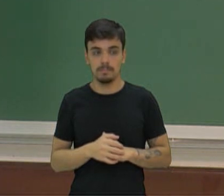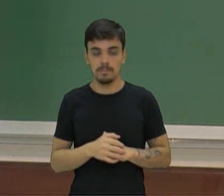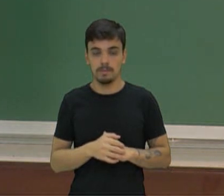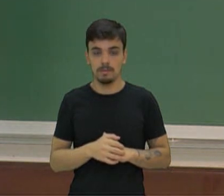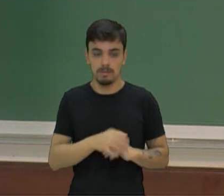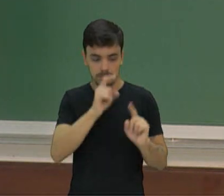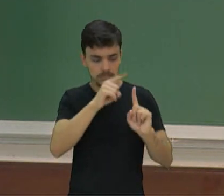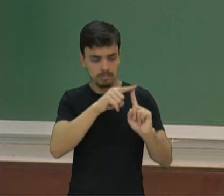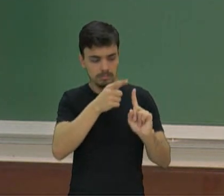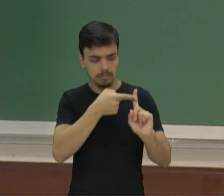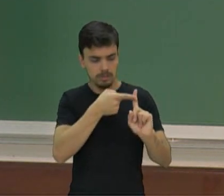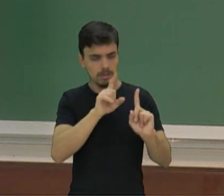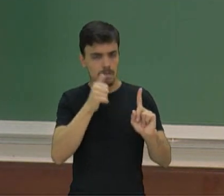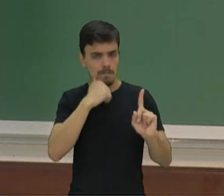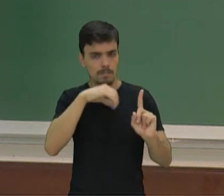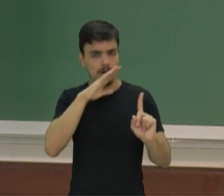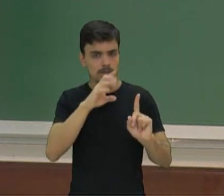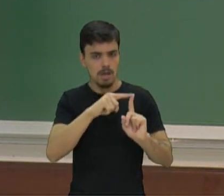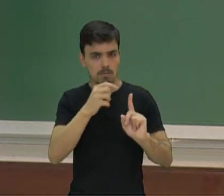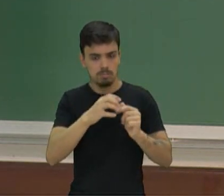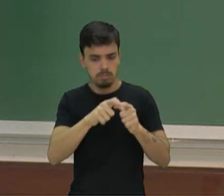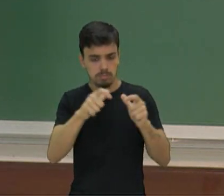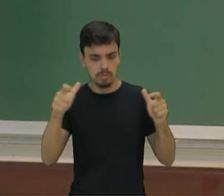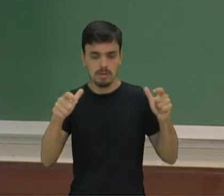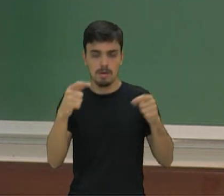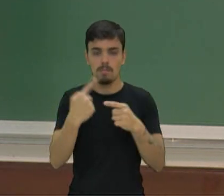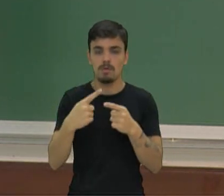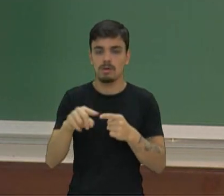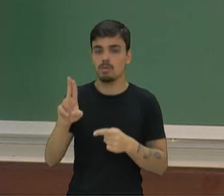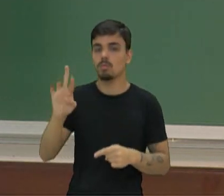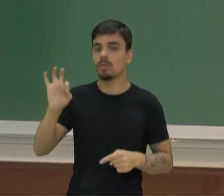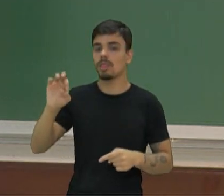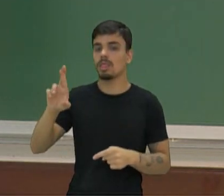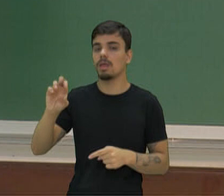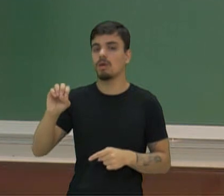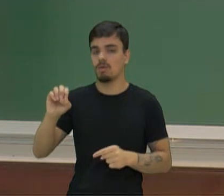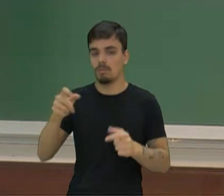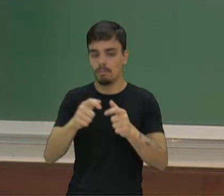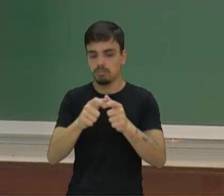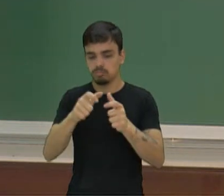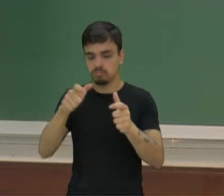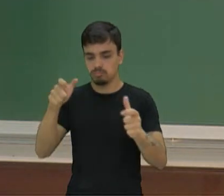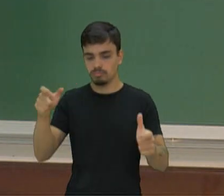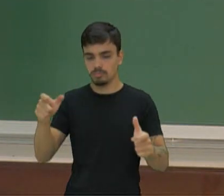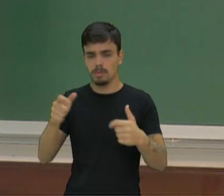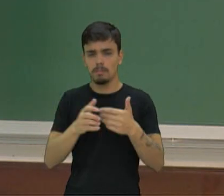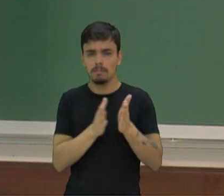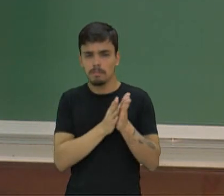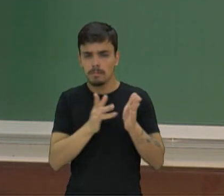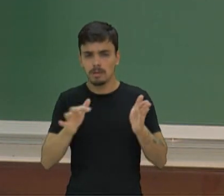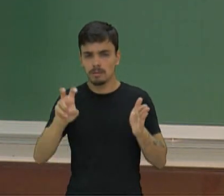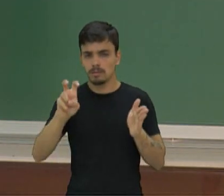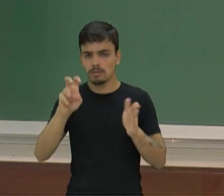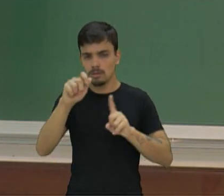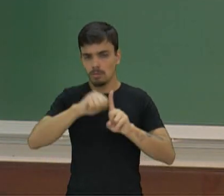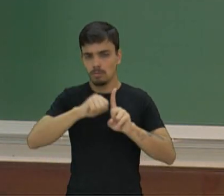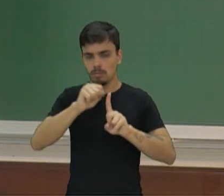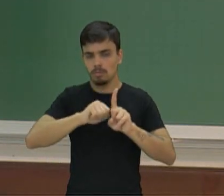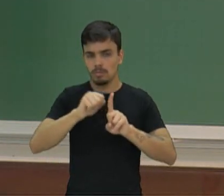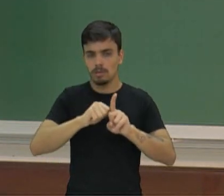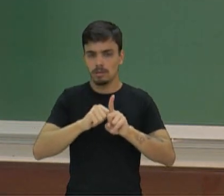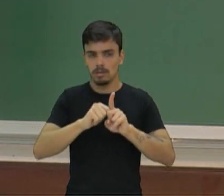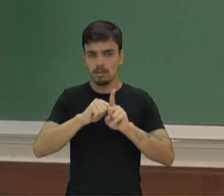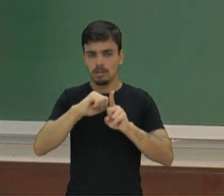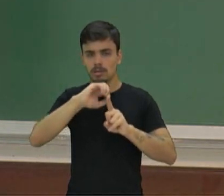cresce rápido porque o útero aumenta muito de tamanho. Passados 5 meses, o fundo superior do útero, ou seja, aquela parte